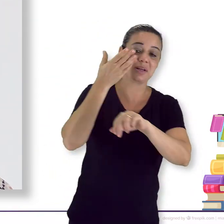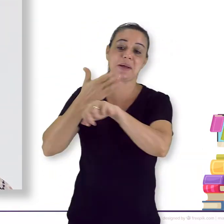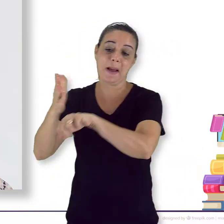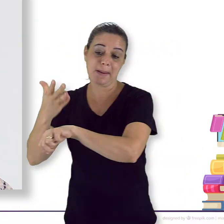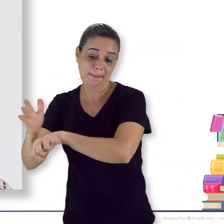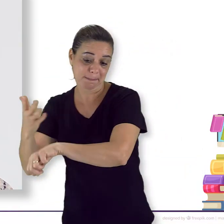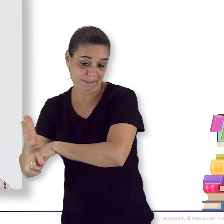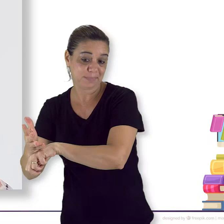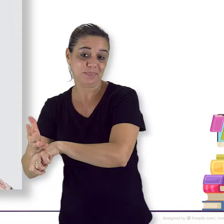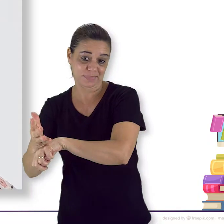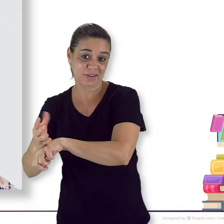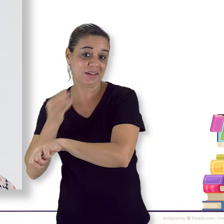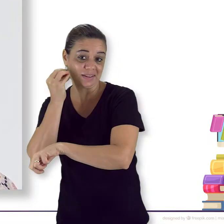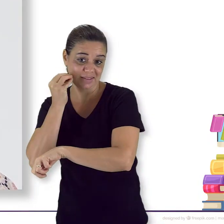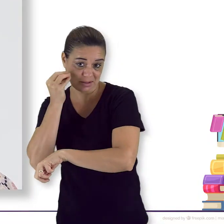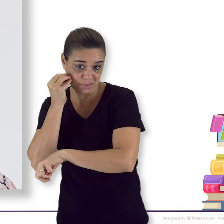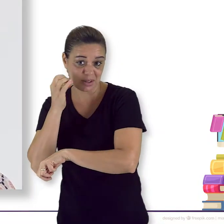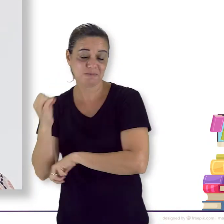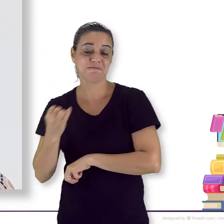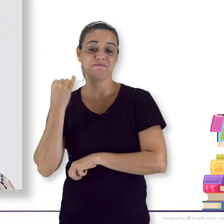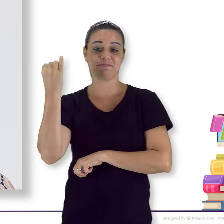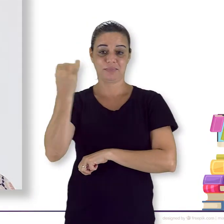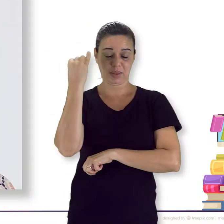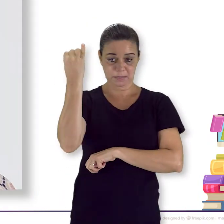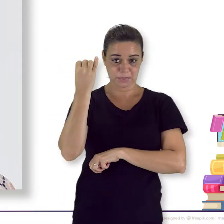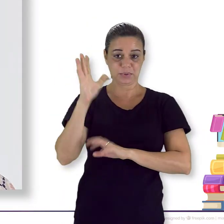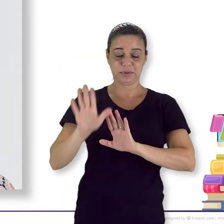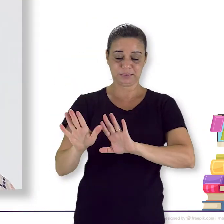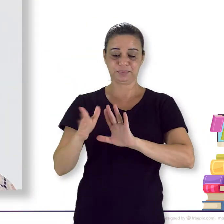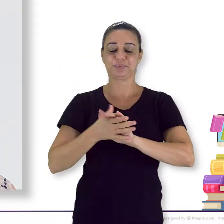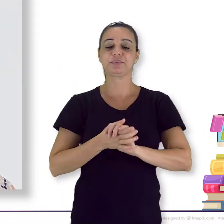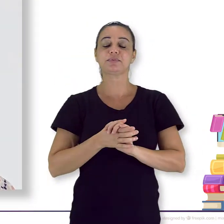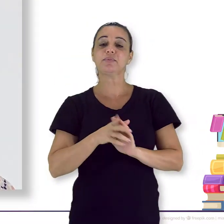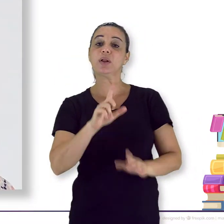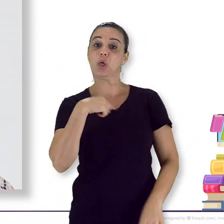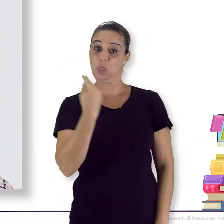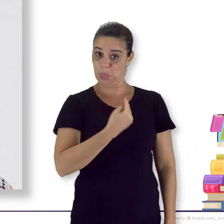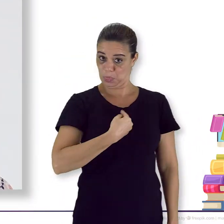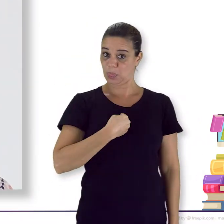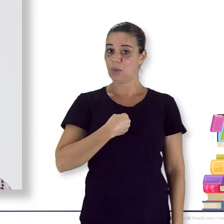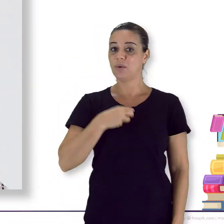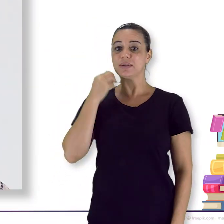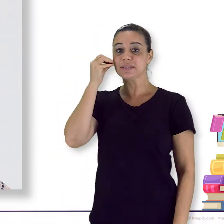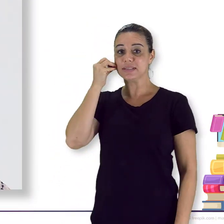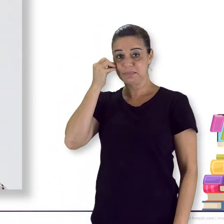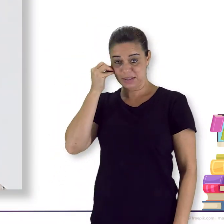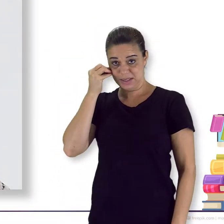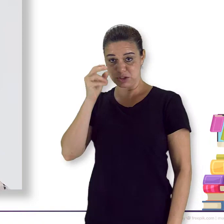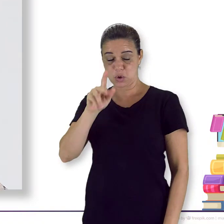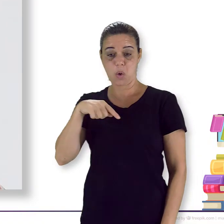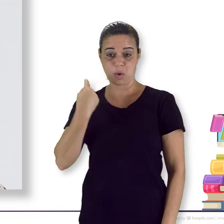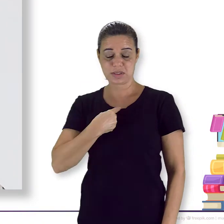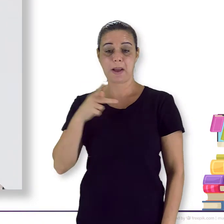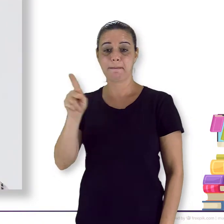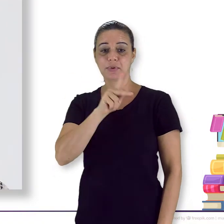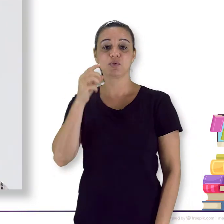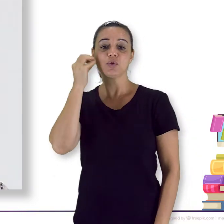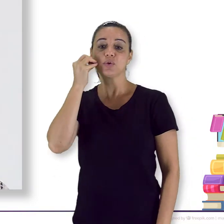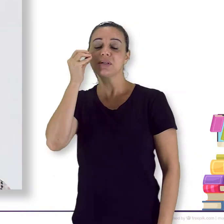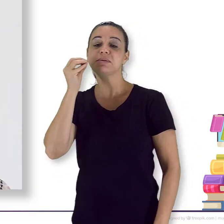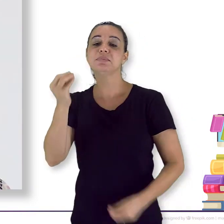teoria e prática. Uma coisa que a gente pode observar, né, até mesmo na nossa experiência